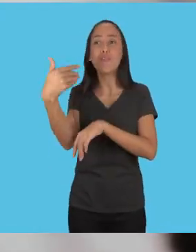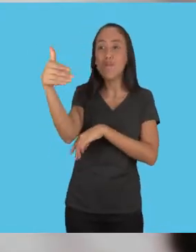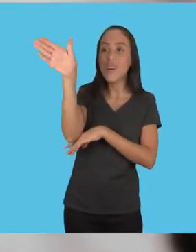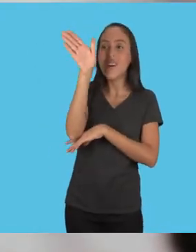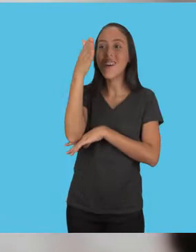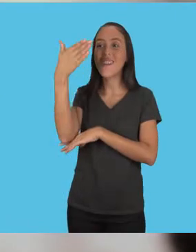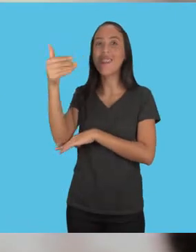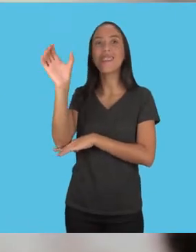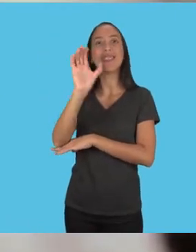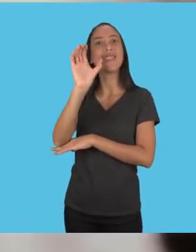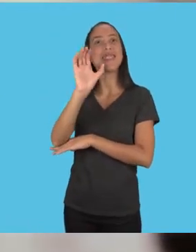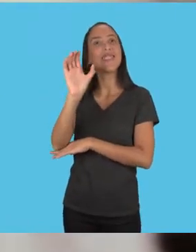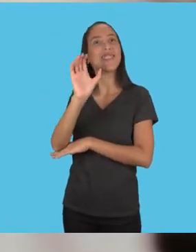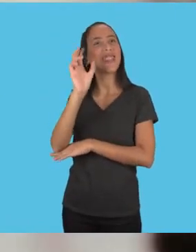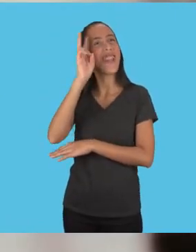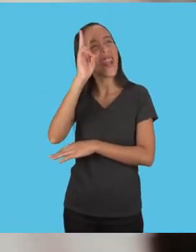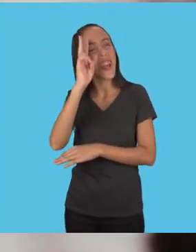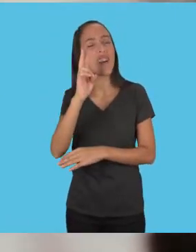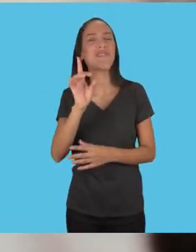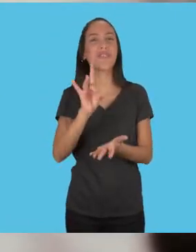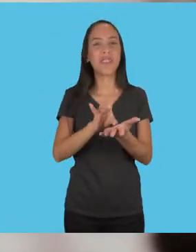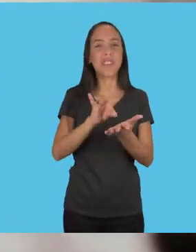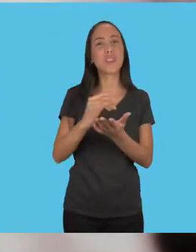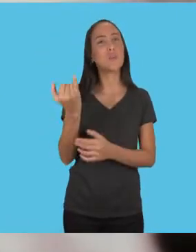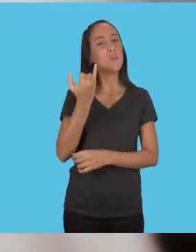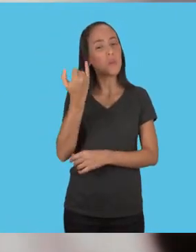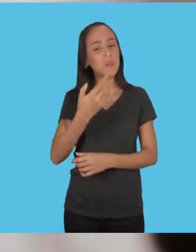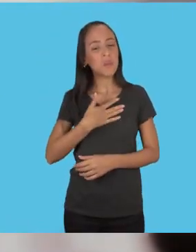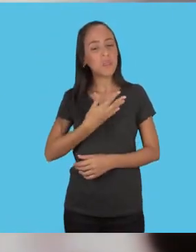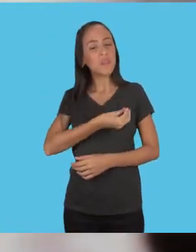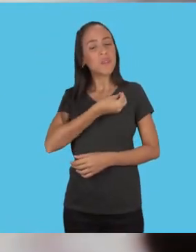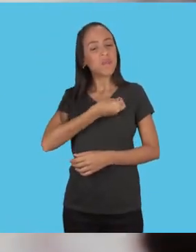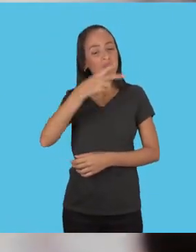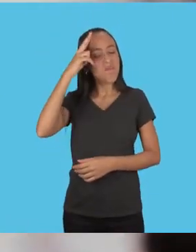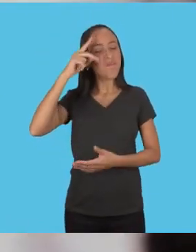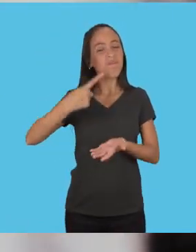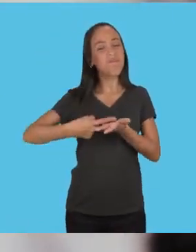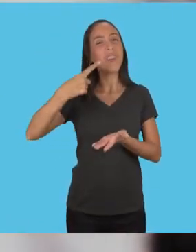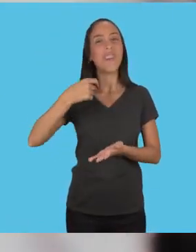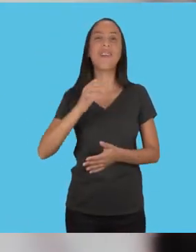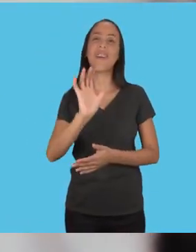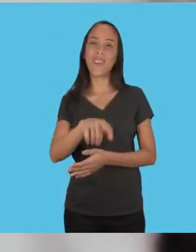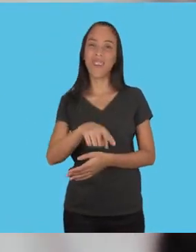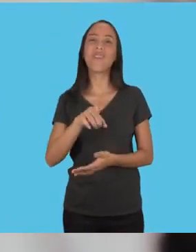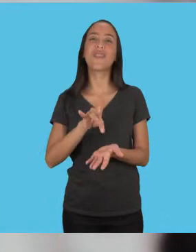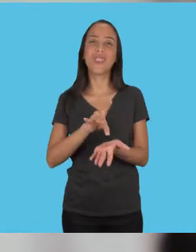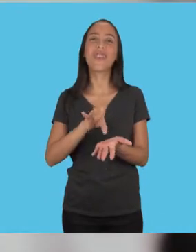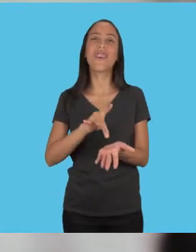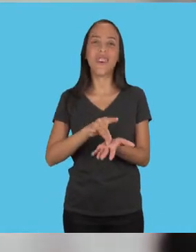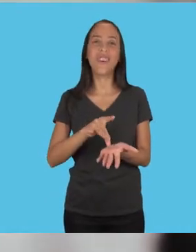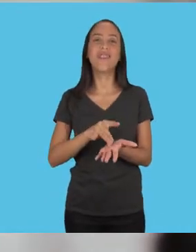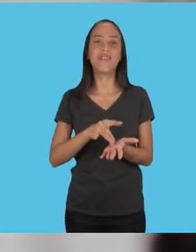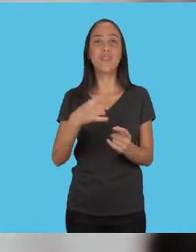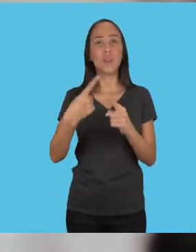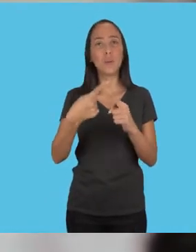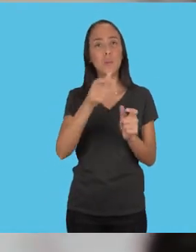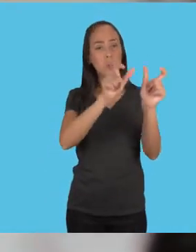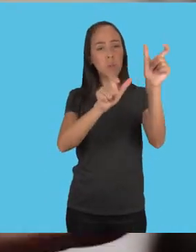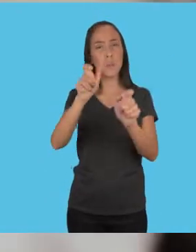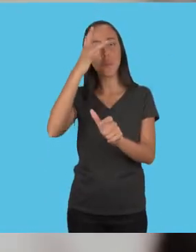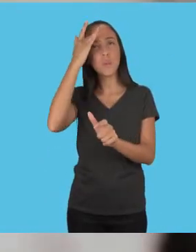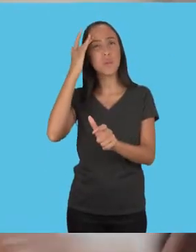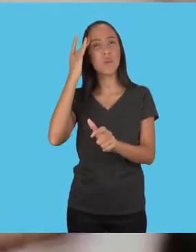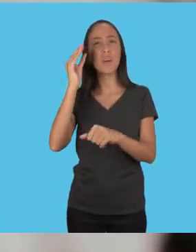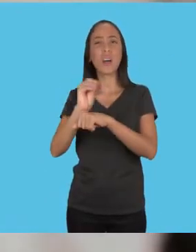aquilo foi muito importante na minha vida, e é mesmo, realmente é importante. Indivíduos criados em